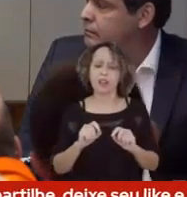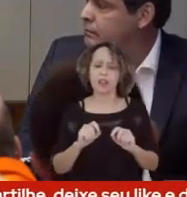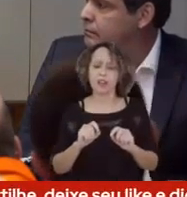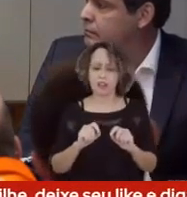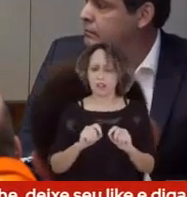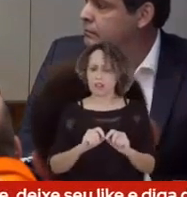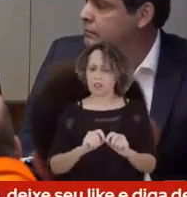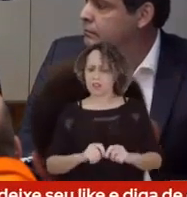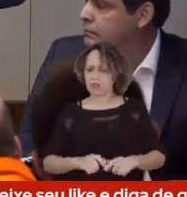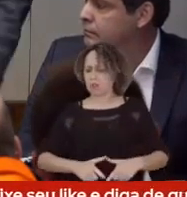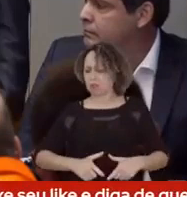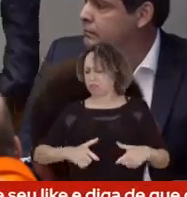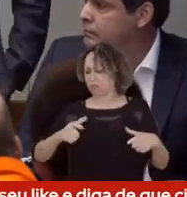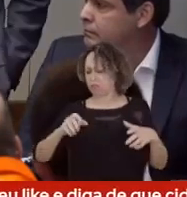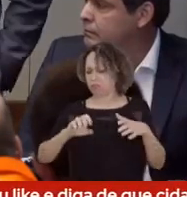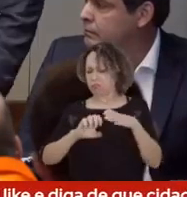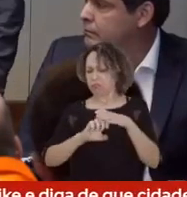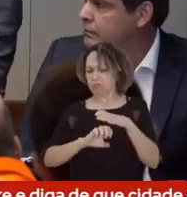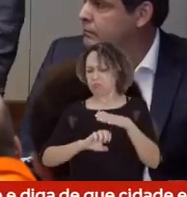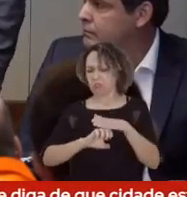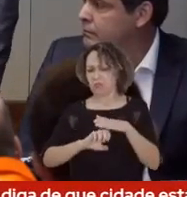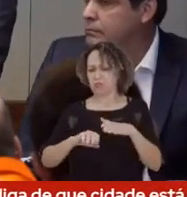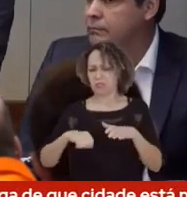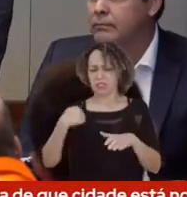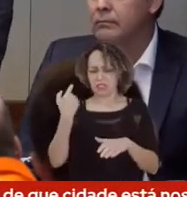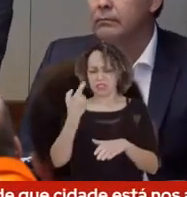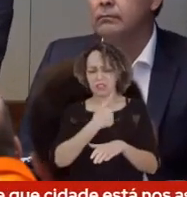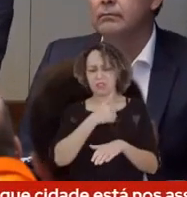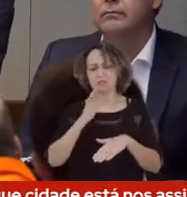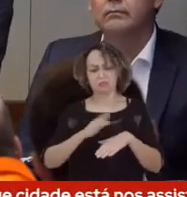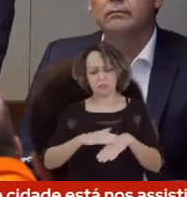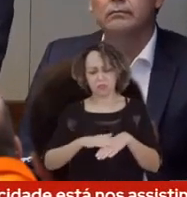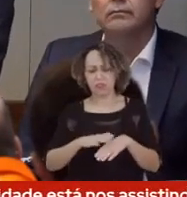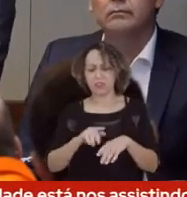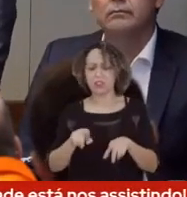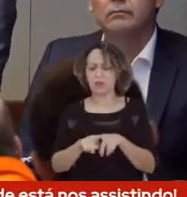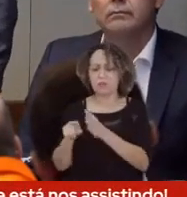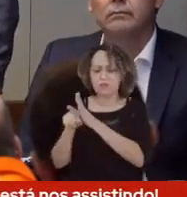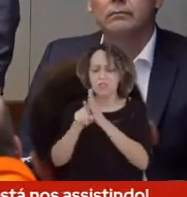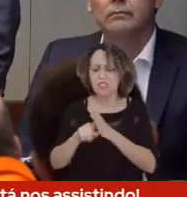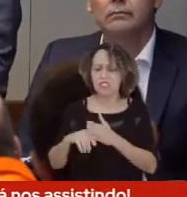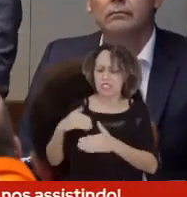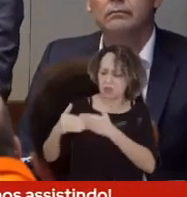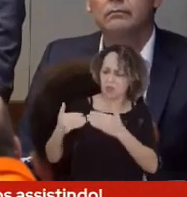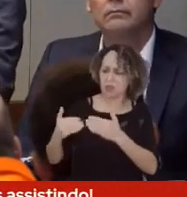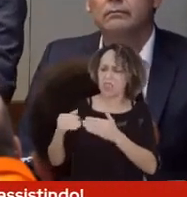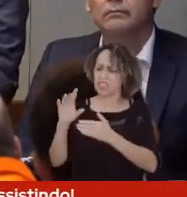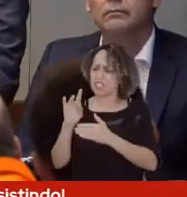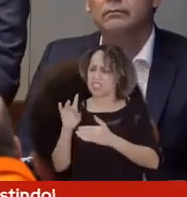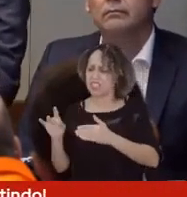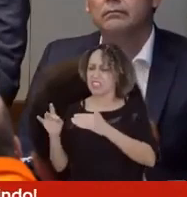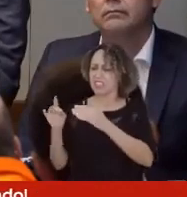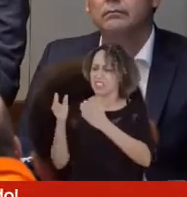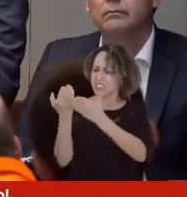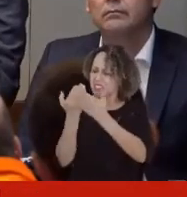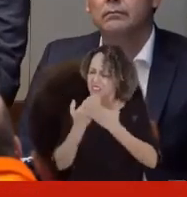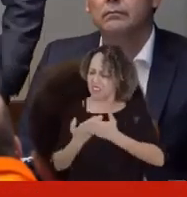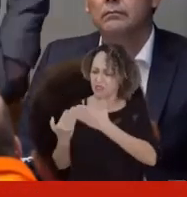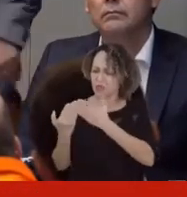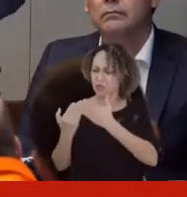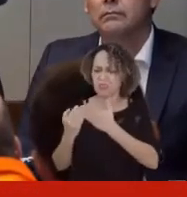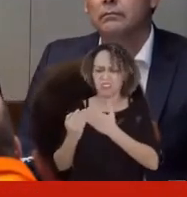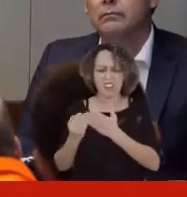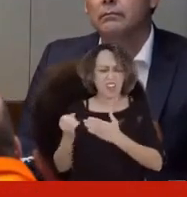pela pesquisa e desenvolvimento, pela ciência que ela desenvolve, é fundamental para o Brasil, para a